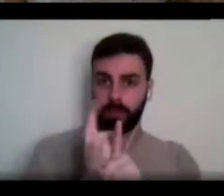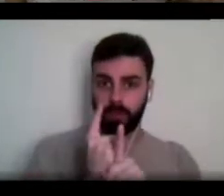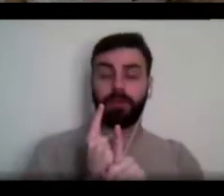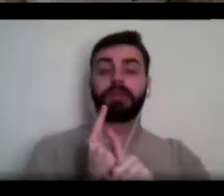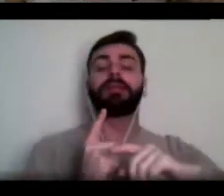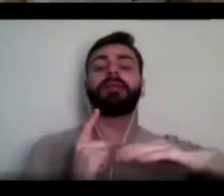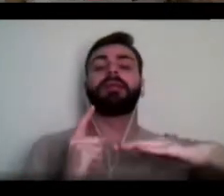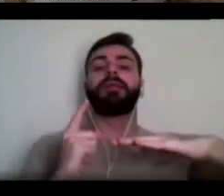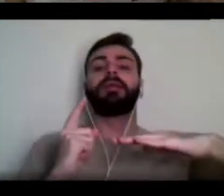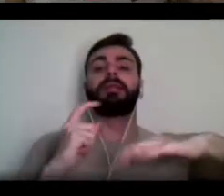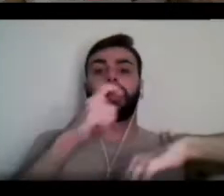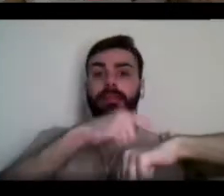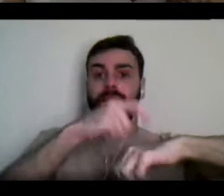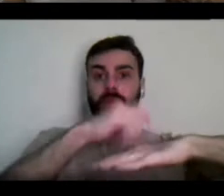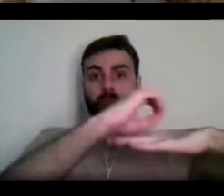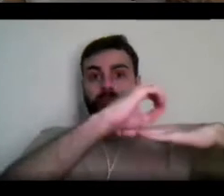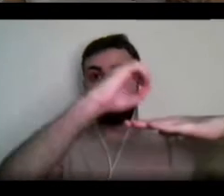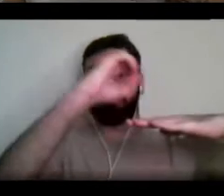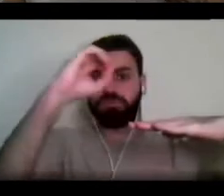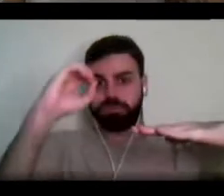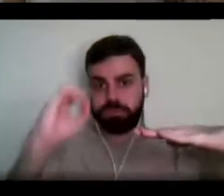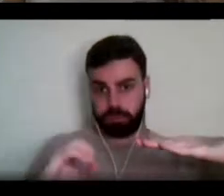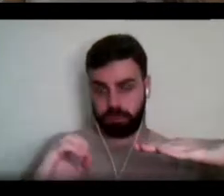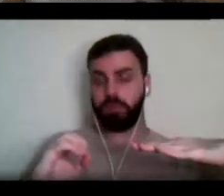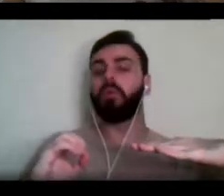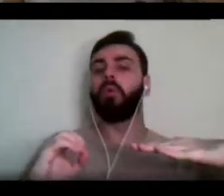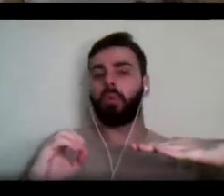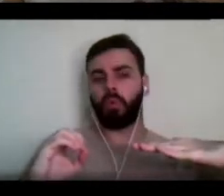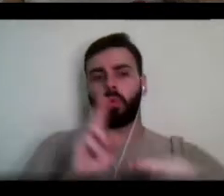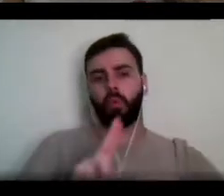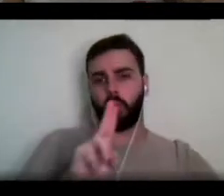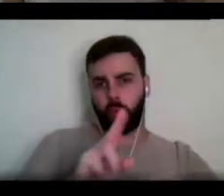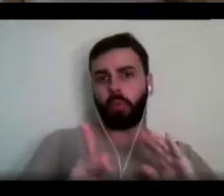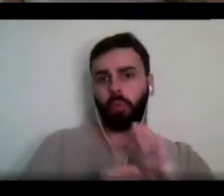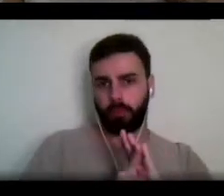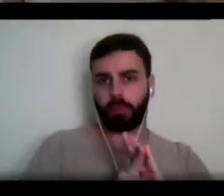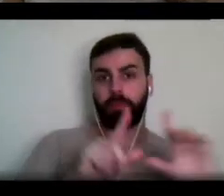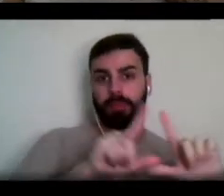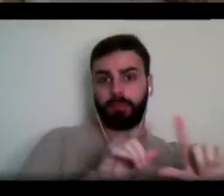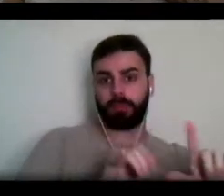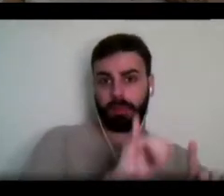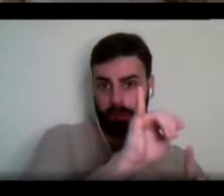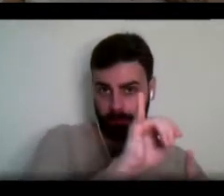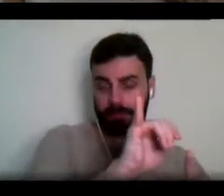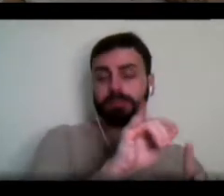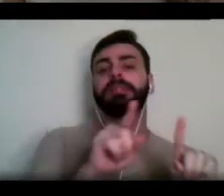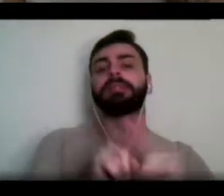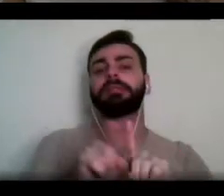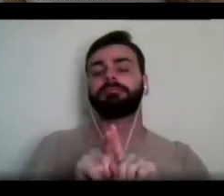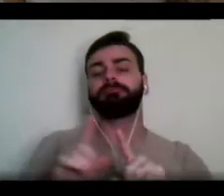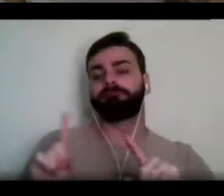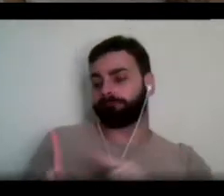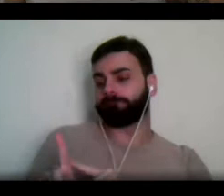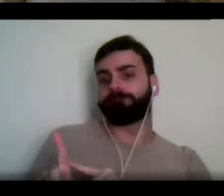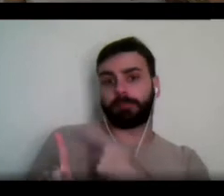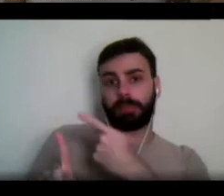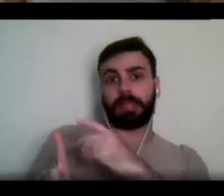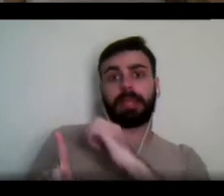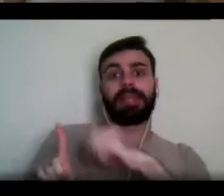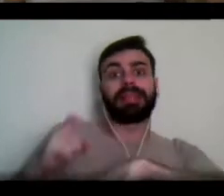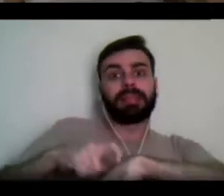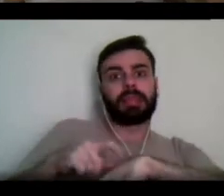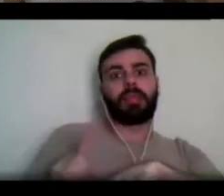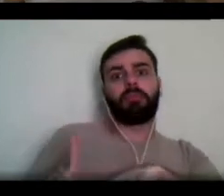Eu acho o tempo de queda a partir da equação de ΔY e uso o tempo de queda